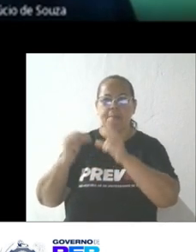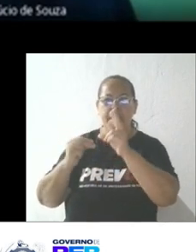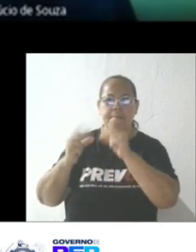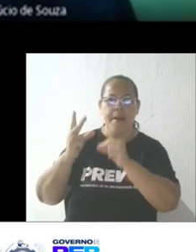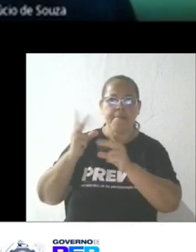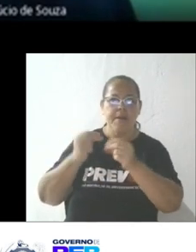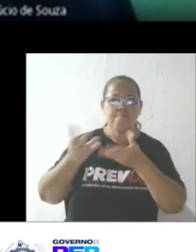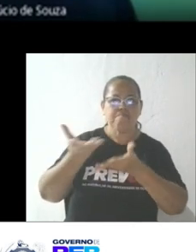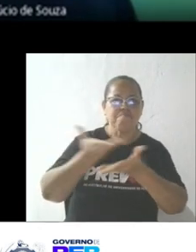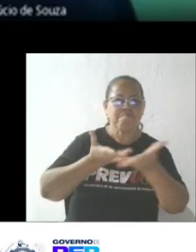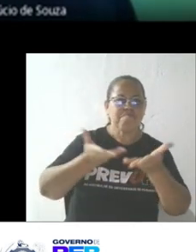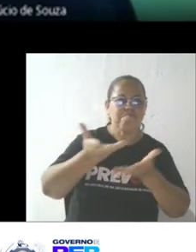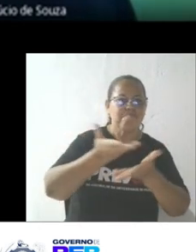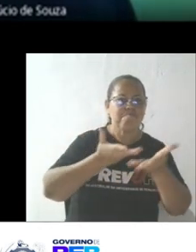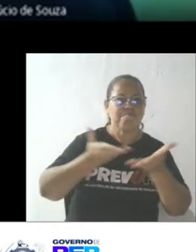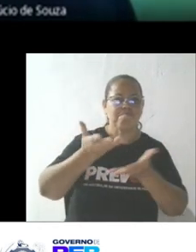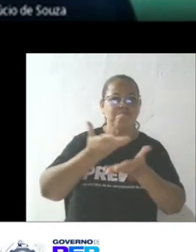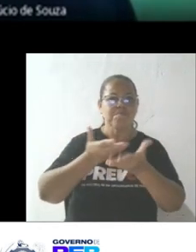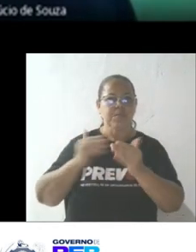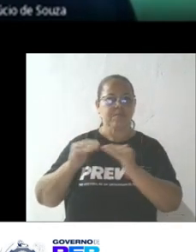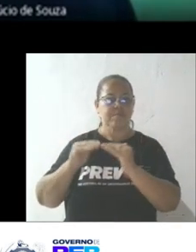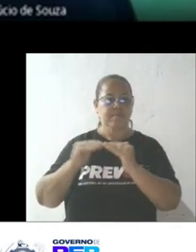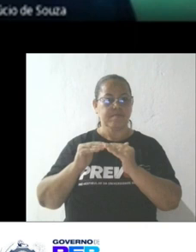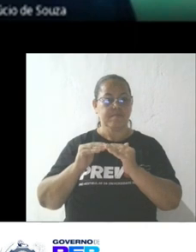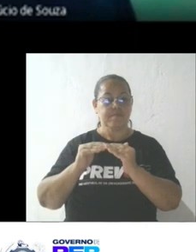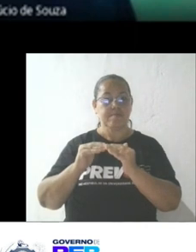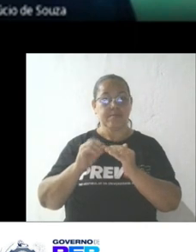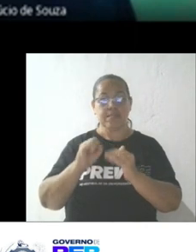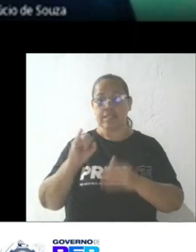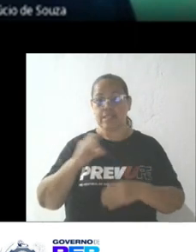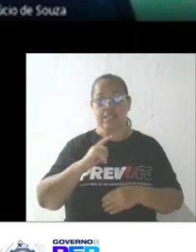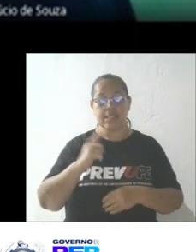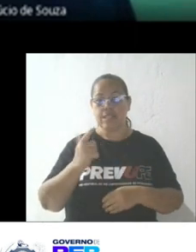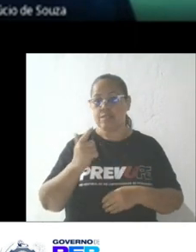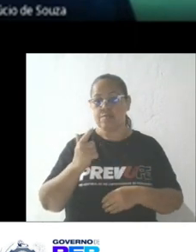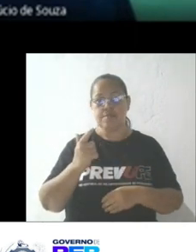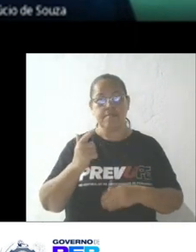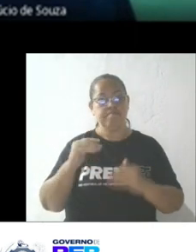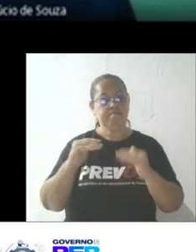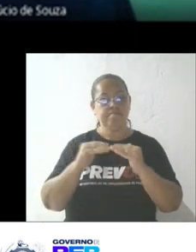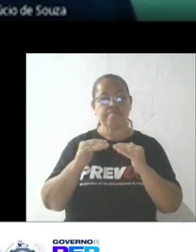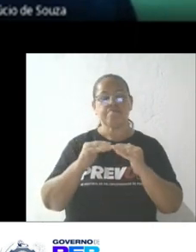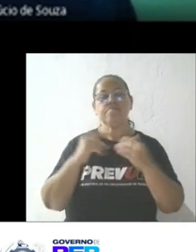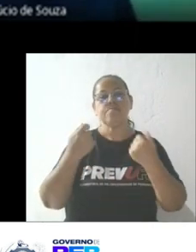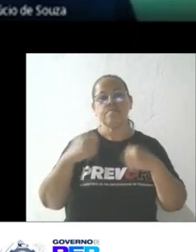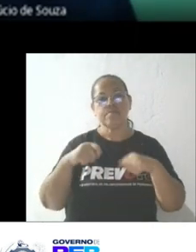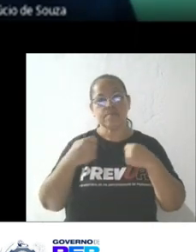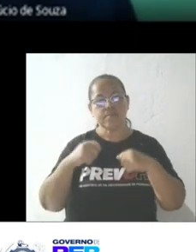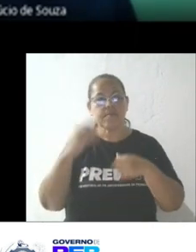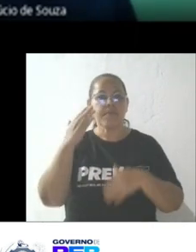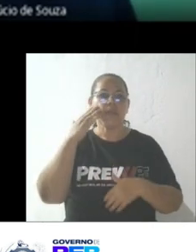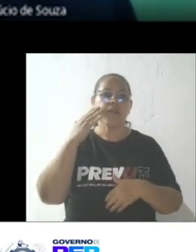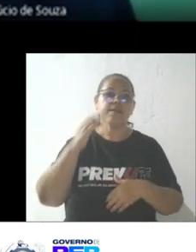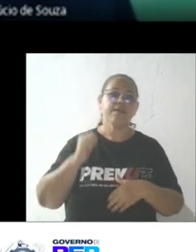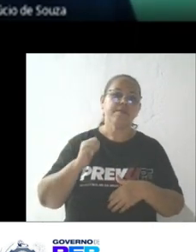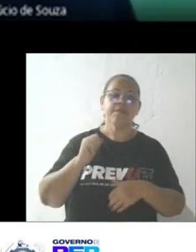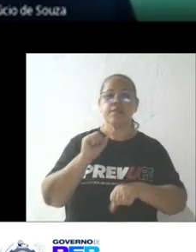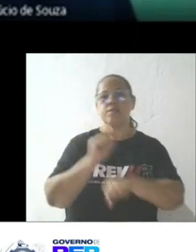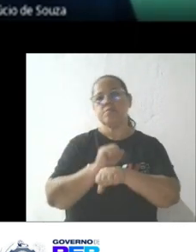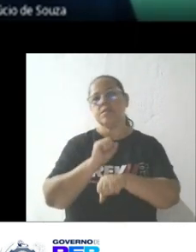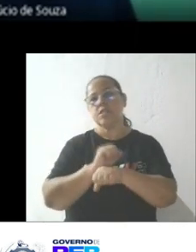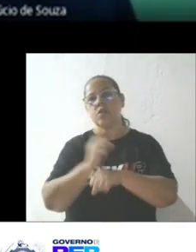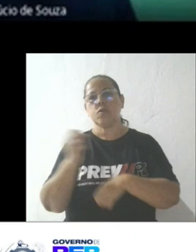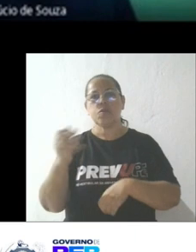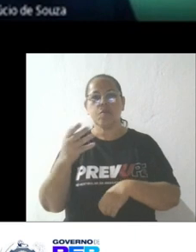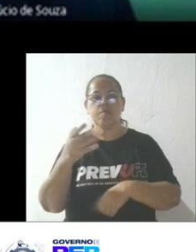e caso não se firme um acordo é necessário saber aguardar novas discussões sem